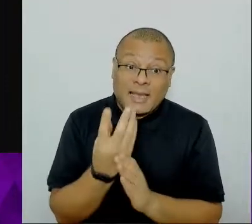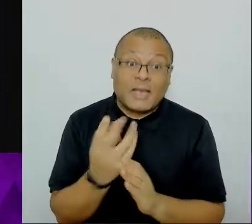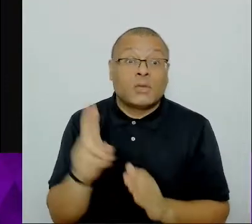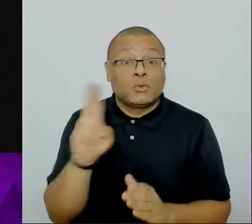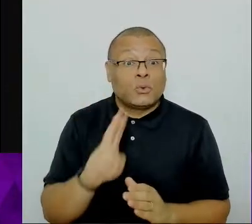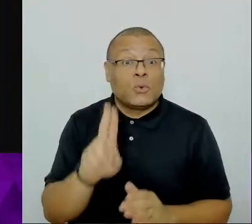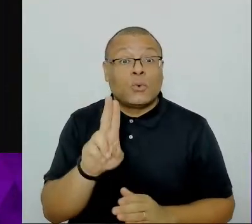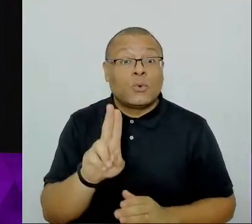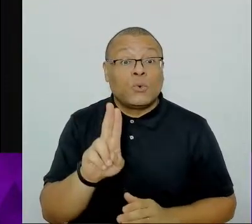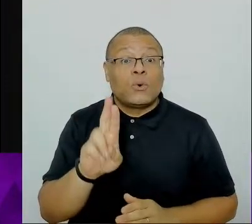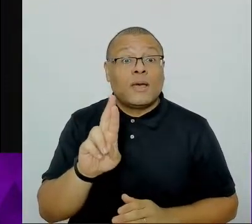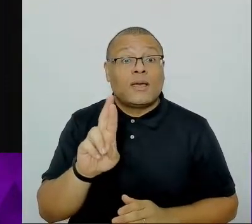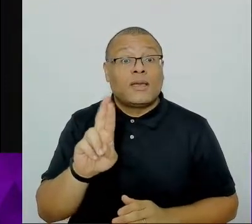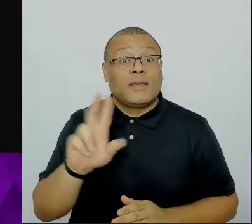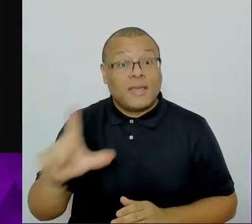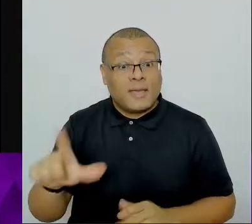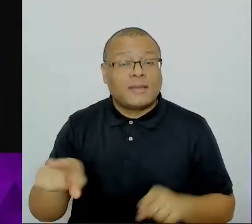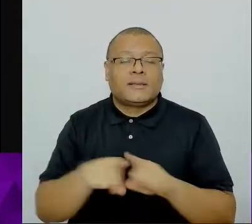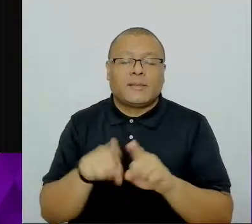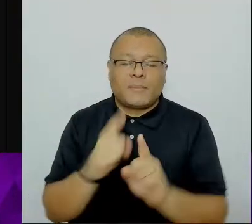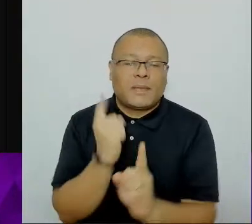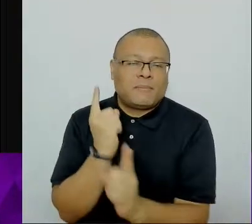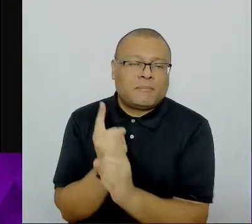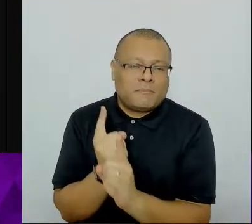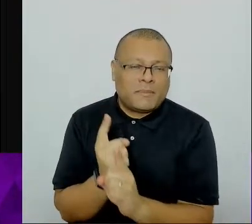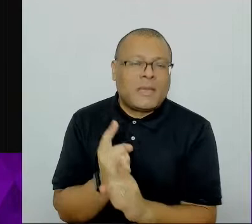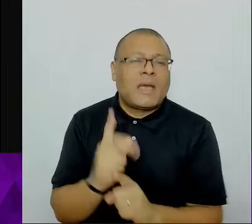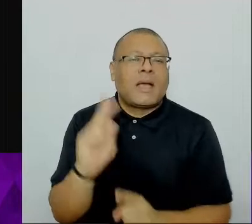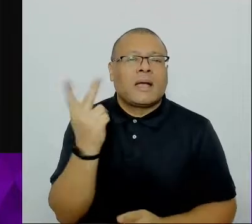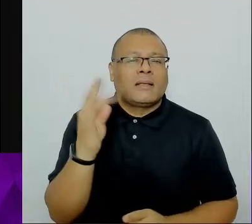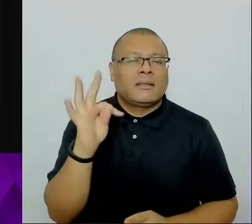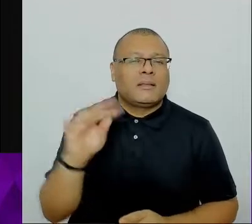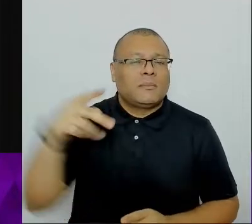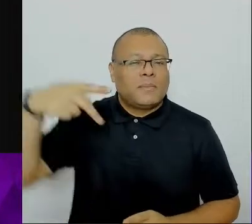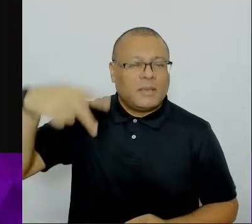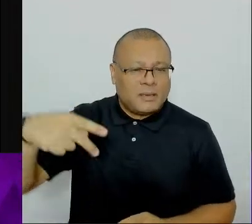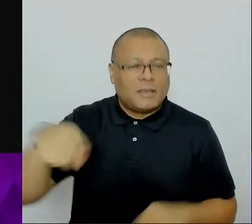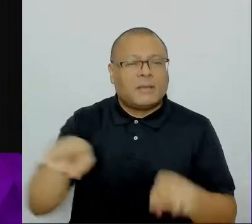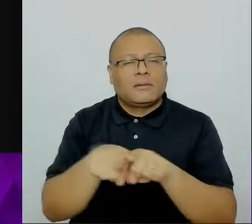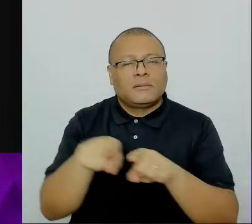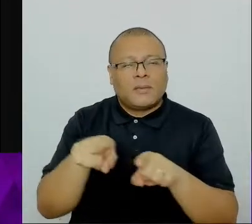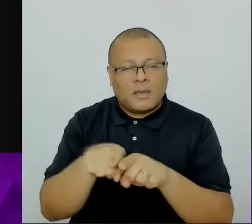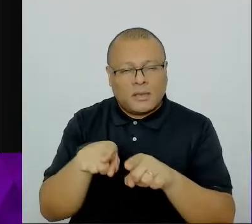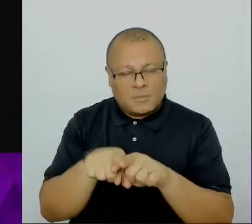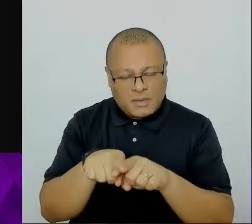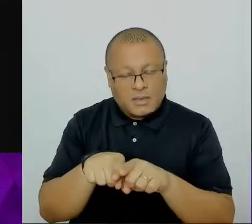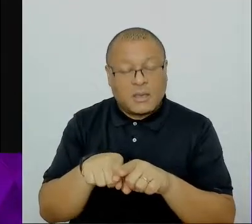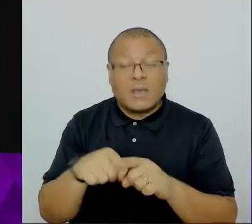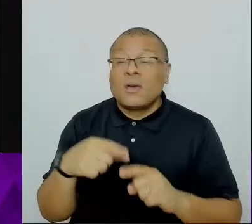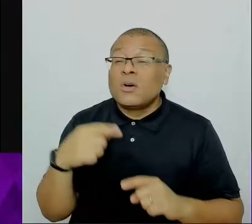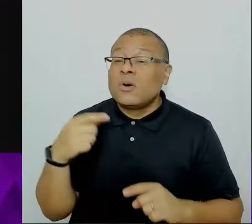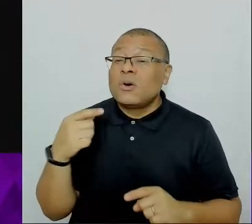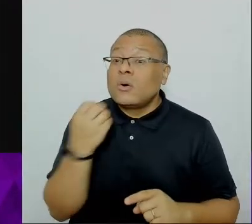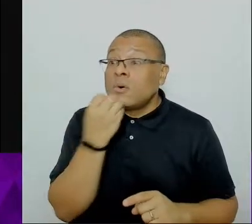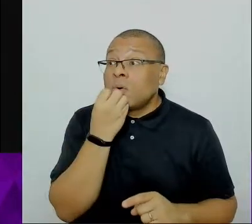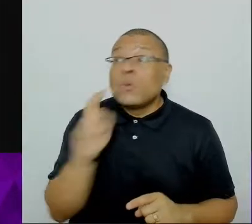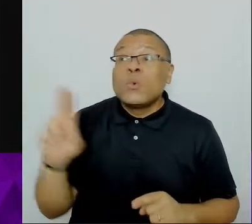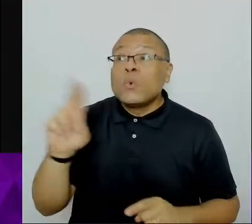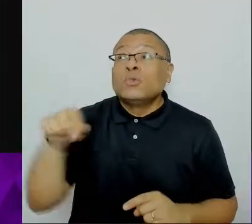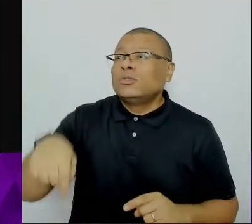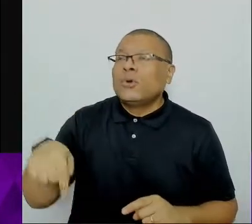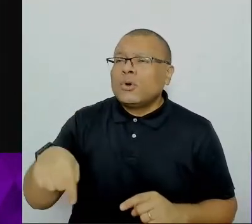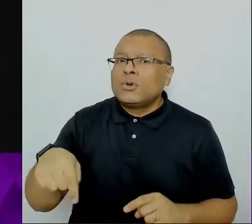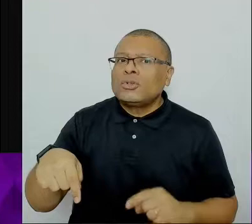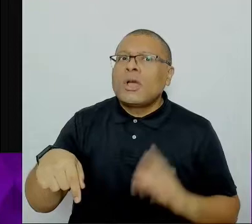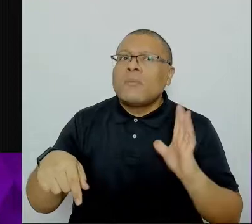URL, de endpoints, de métodos HTTP. A gente vai ver alguns status code que não são muito utilizados hoje em dia, mas também são